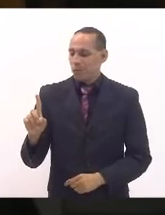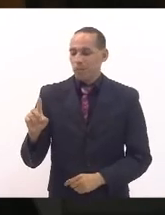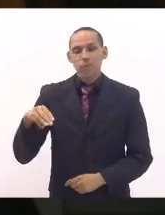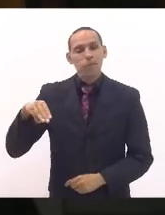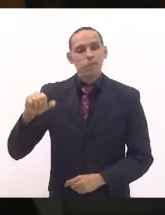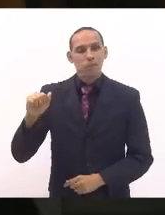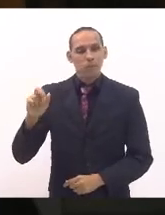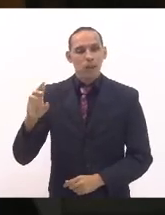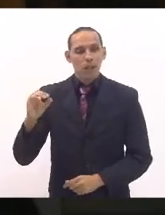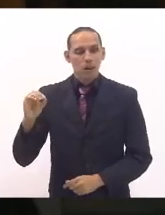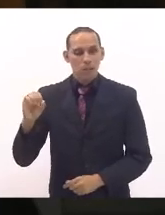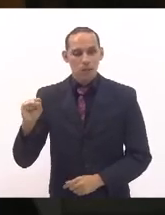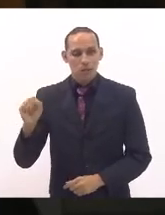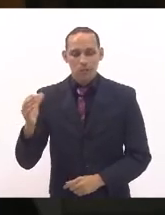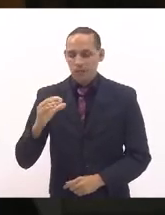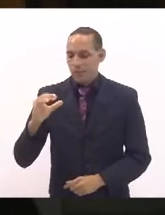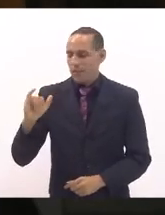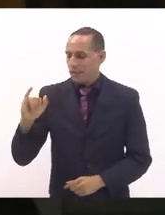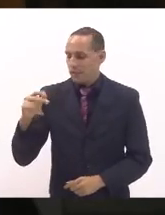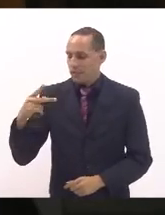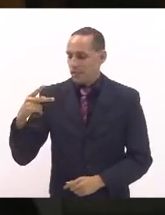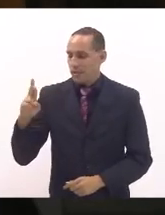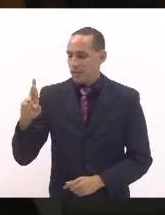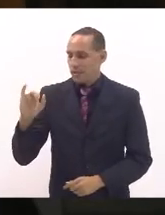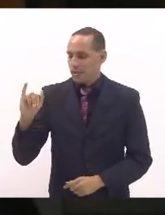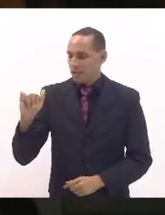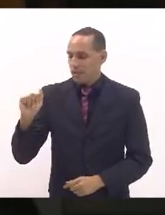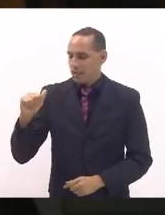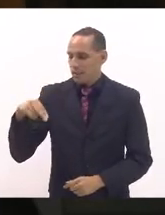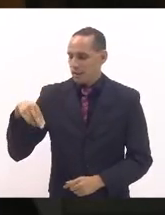Senhor Marcos Cipriano.